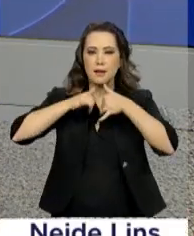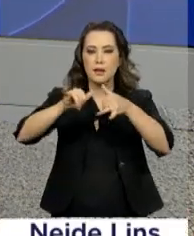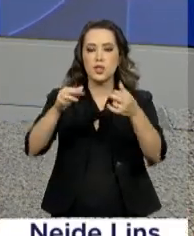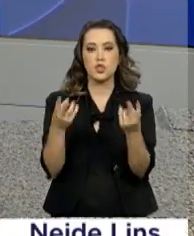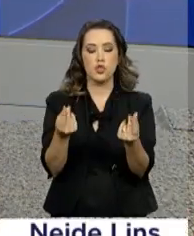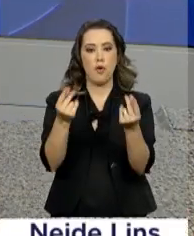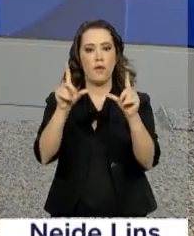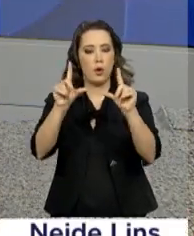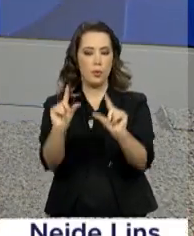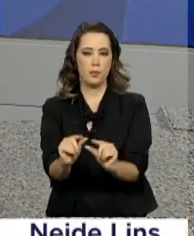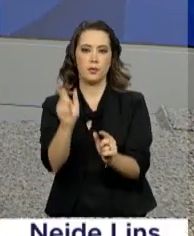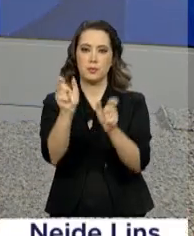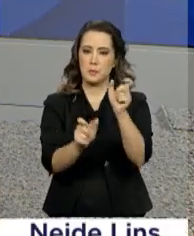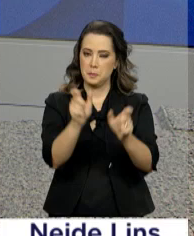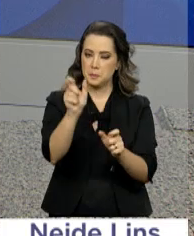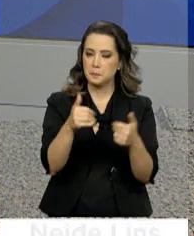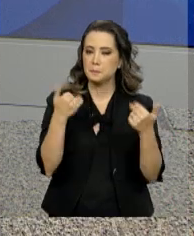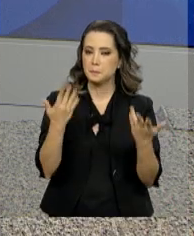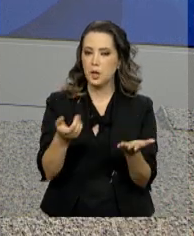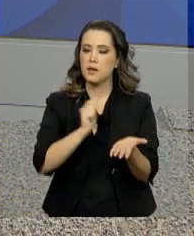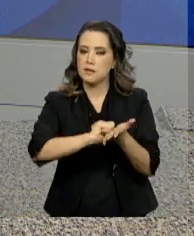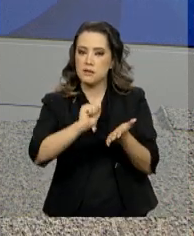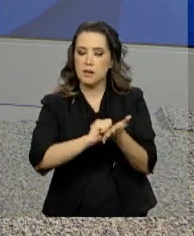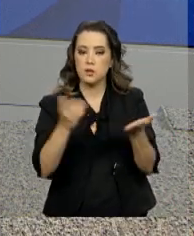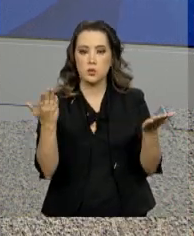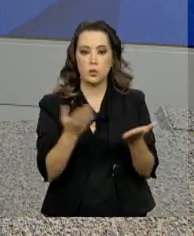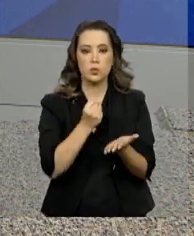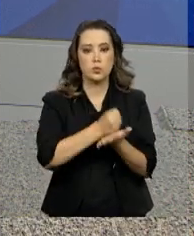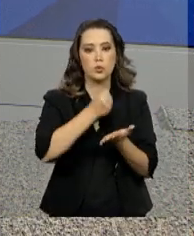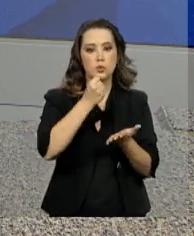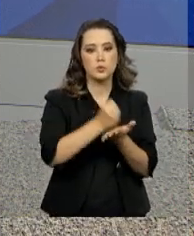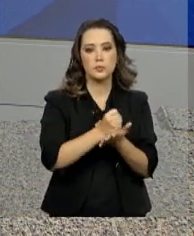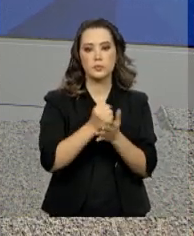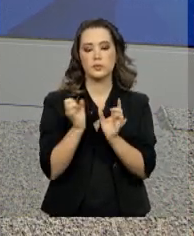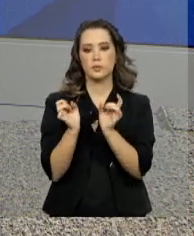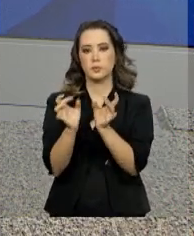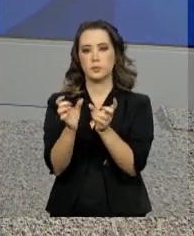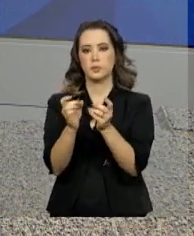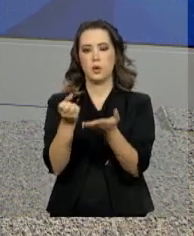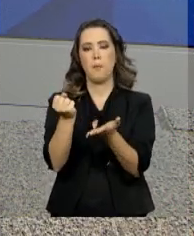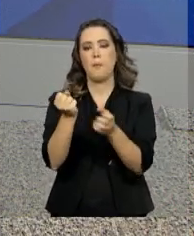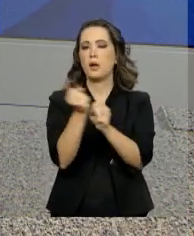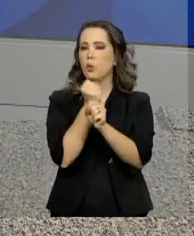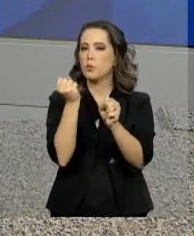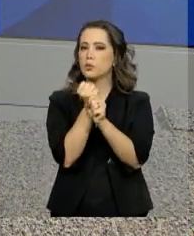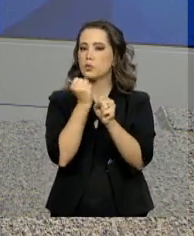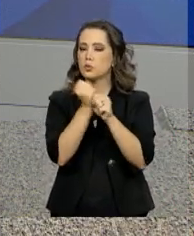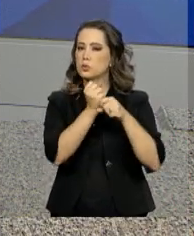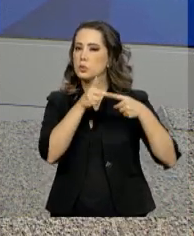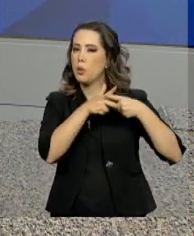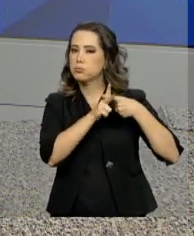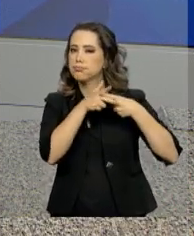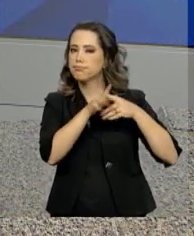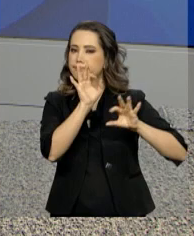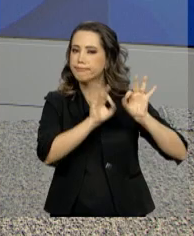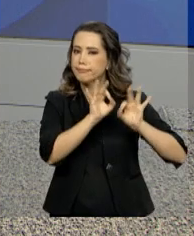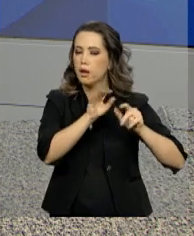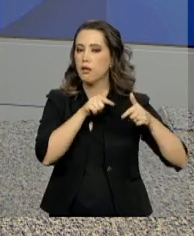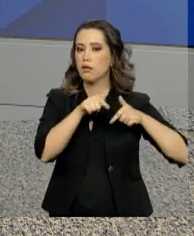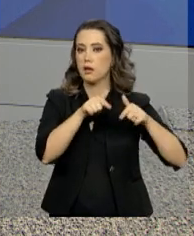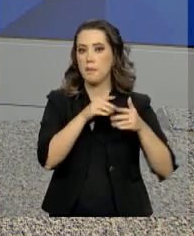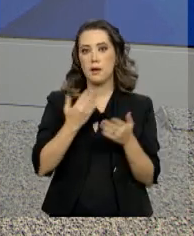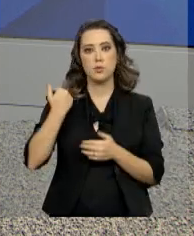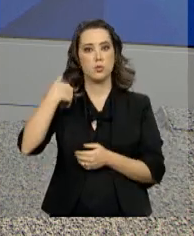menor para o consumidor foram assinados hoje contratos de concessão para a construção e operação de mais de 2.500